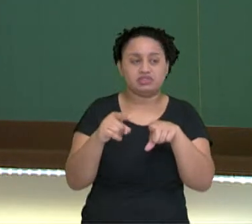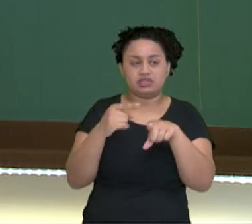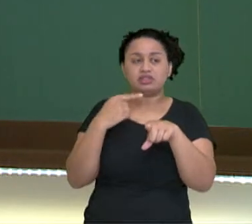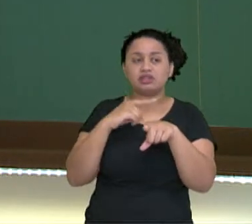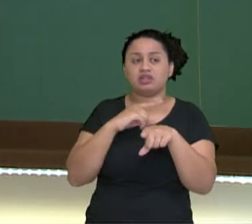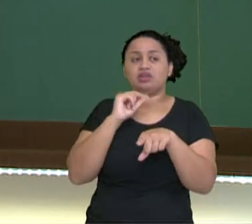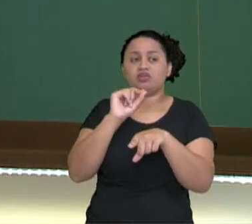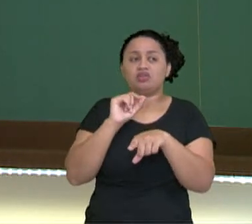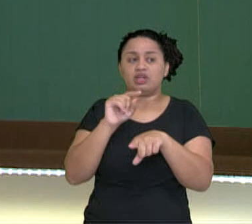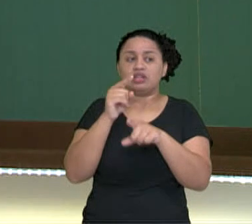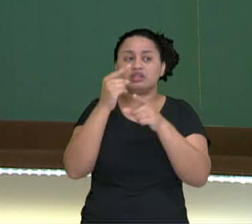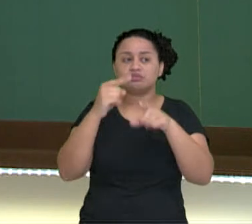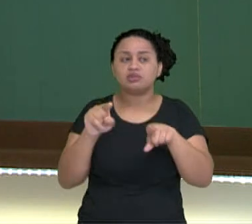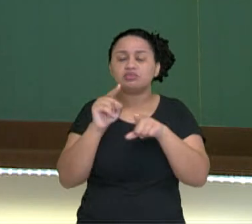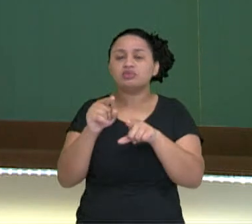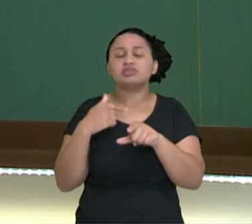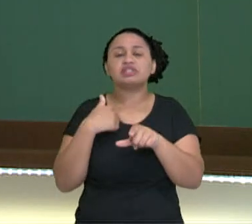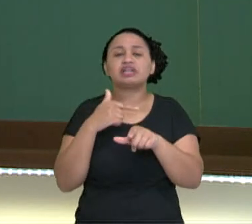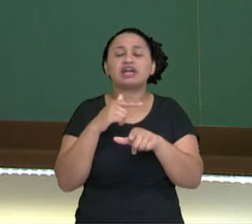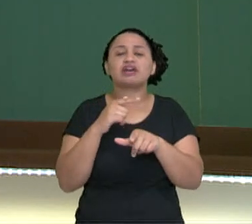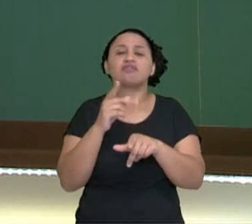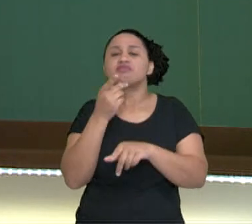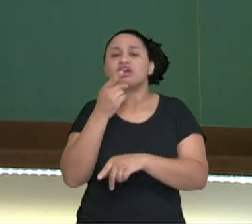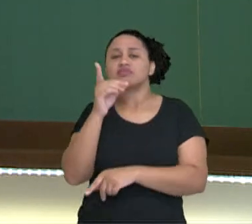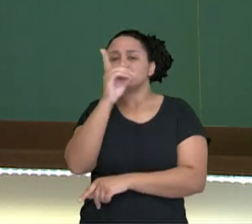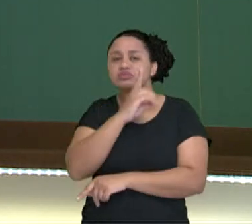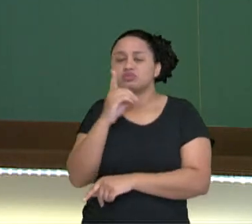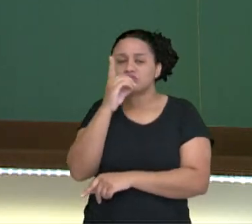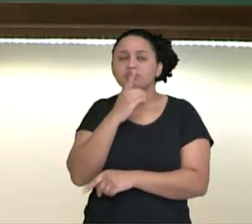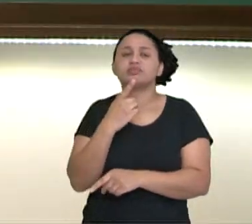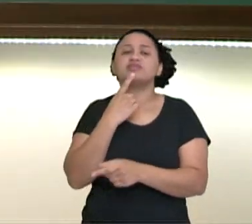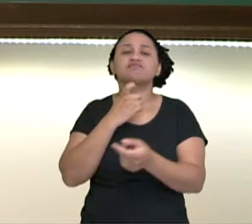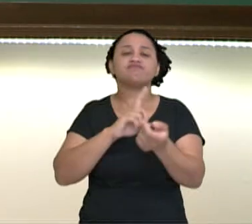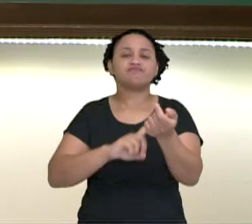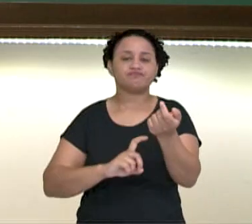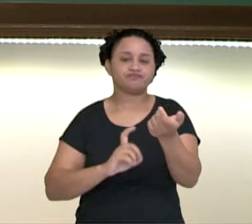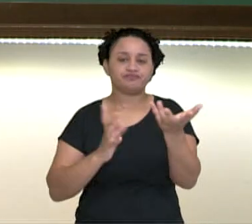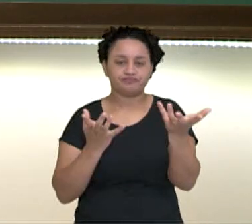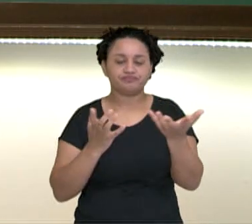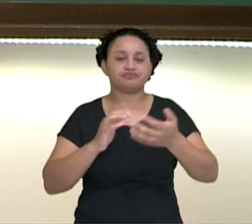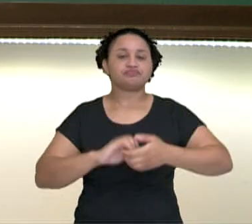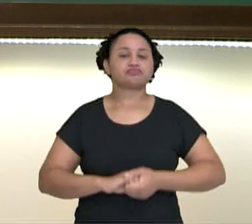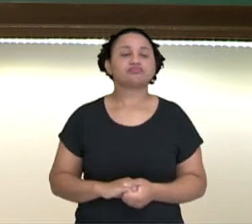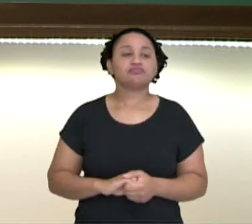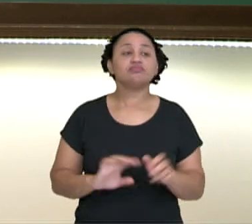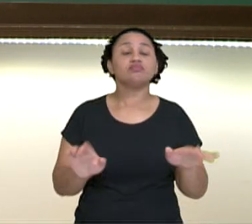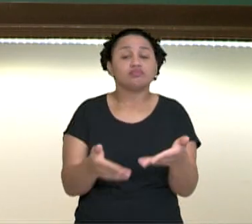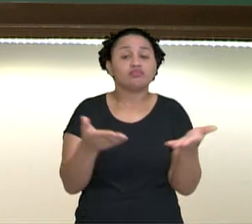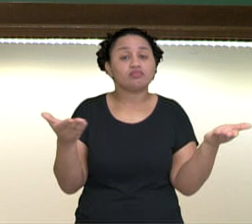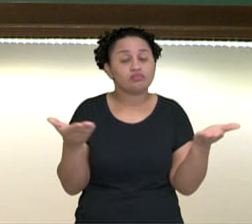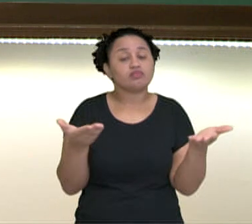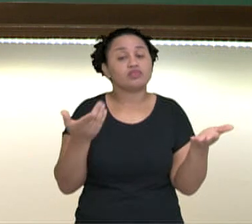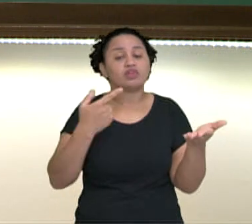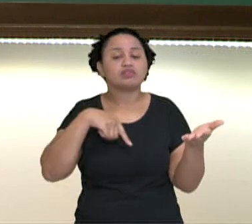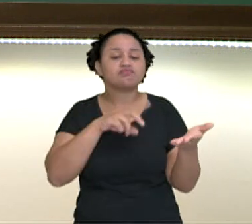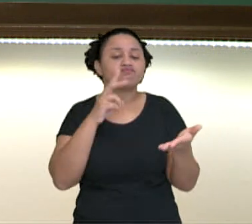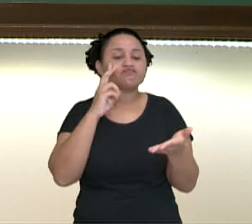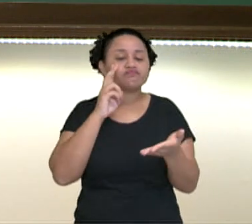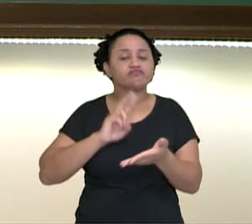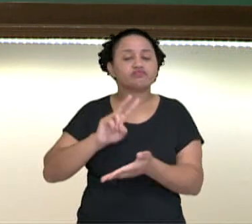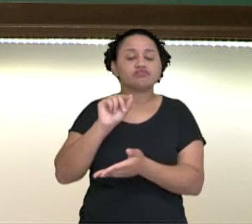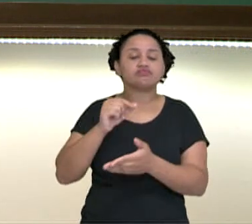essa banda, com essa conotação política, né, na letra dela. Bom, a gente já viu então que essas